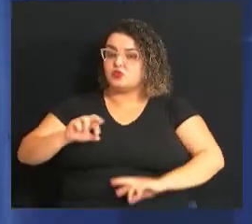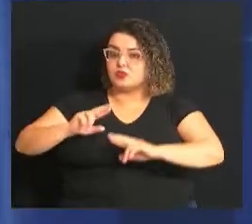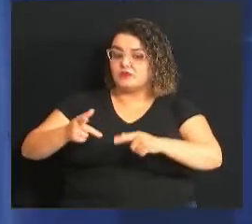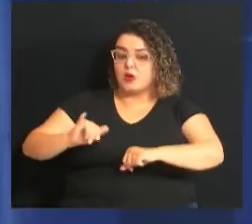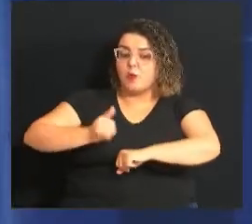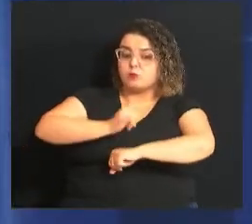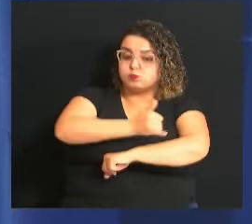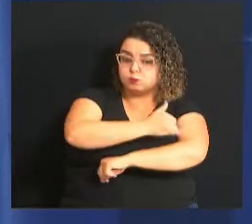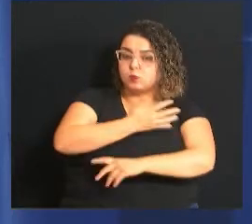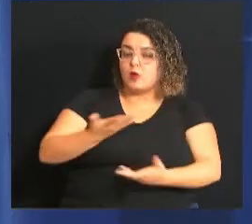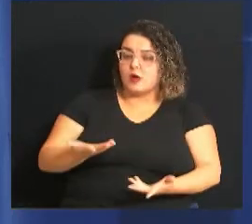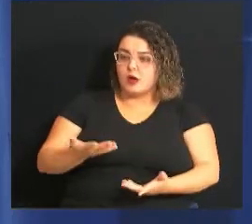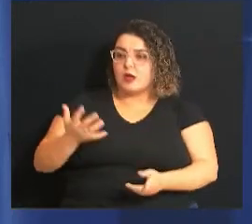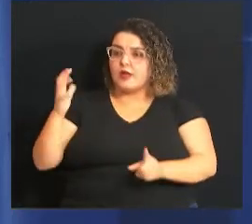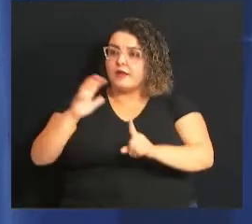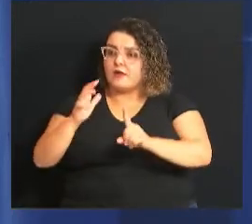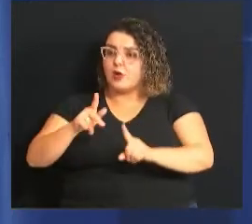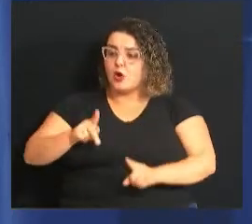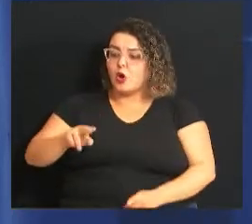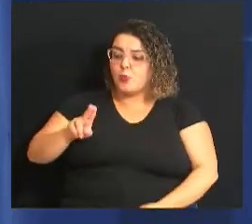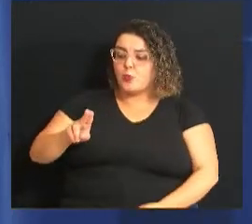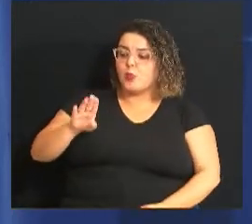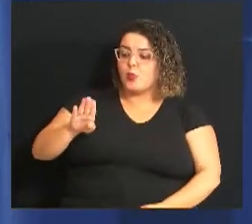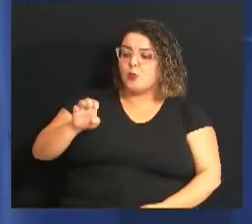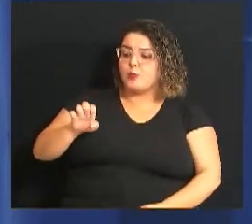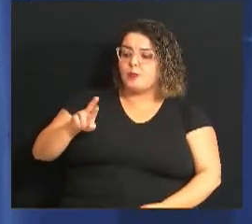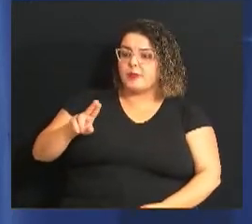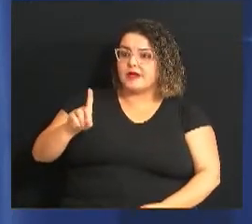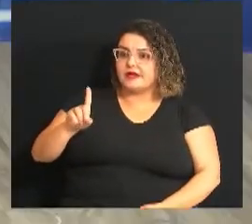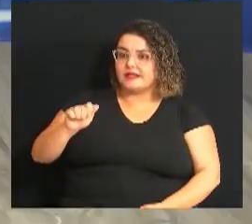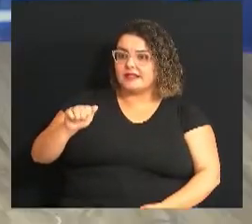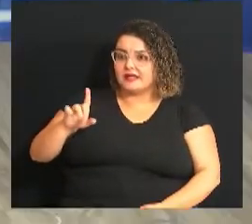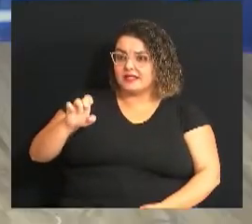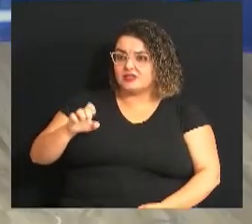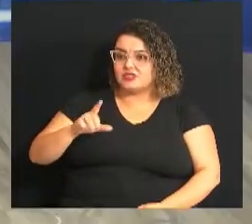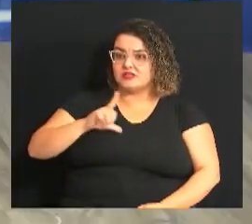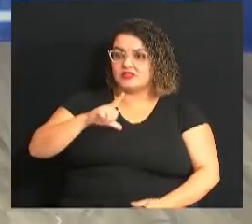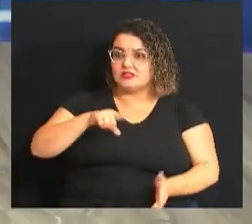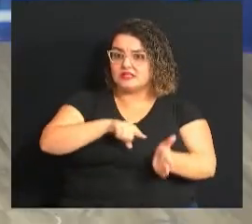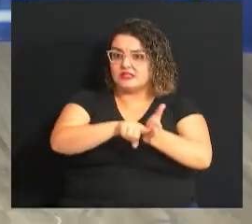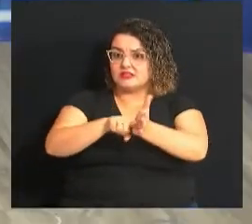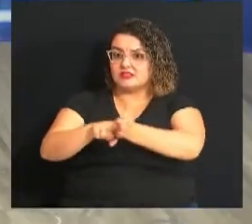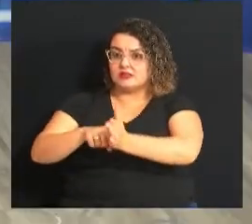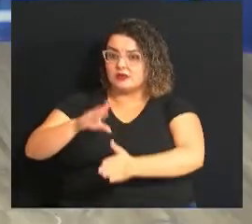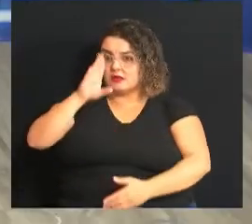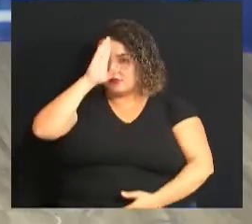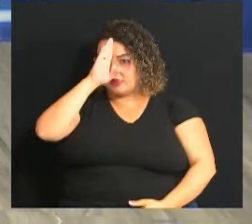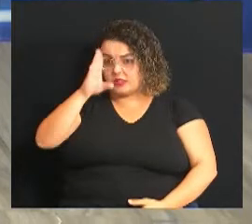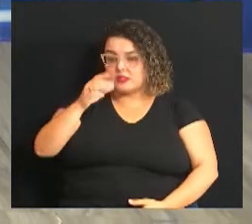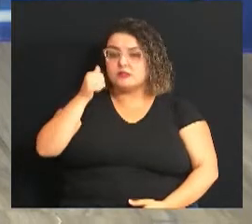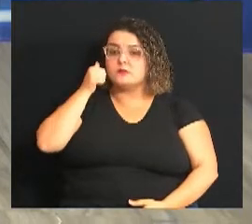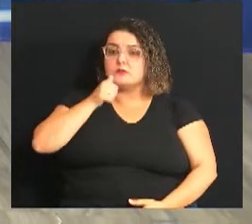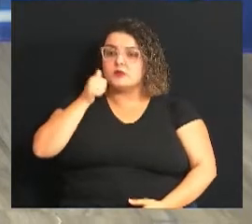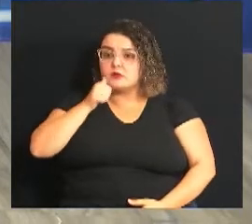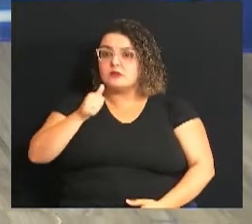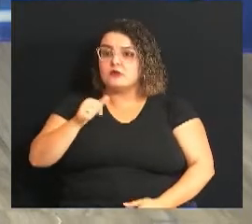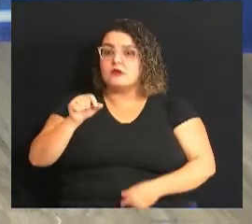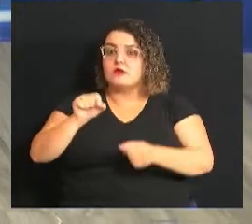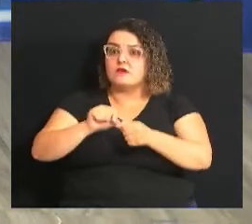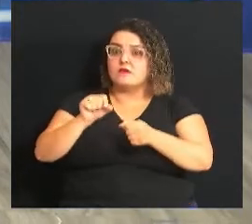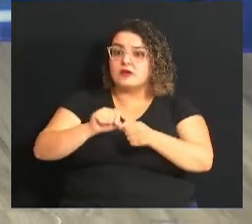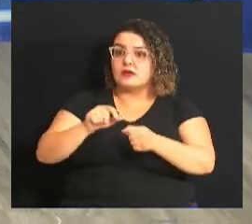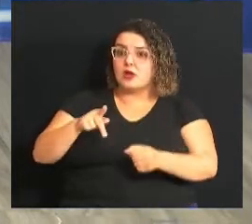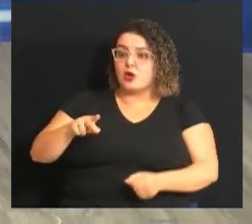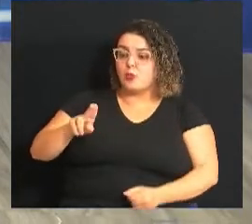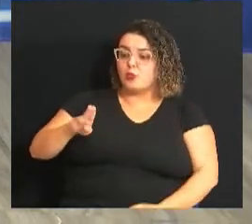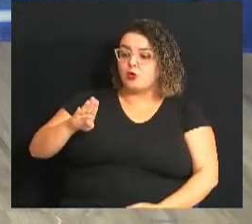afeta a puberdade da criança. Tem alguns estudos dizendo que, principalmente nas meninas, fazem com que a puberdade